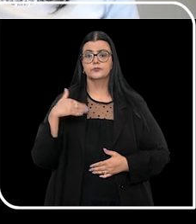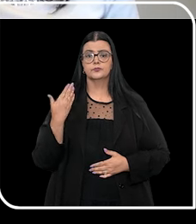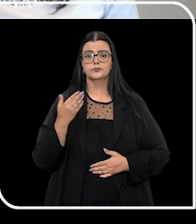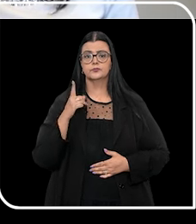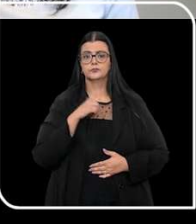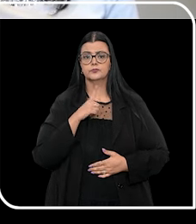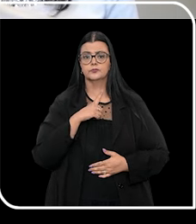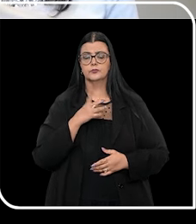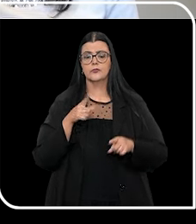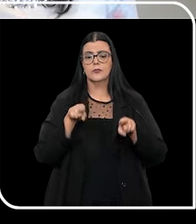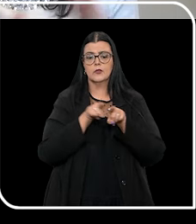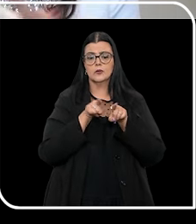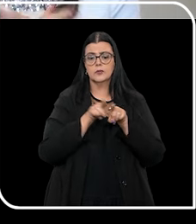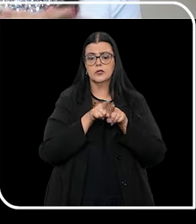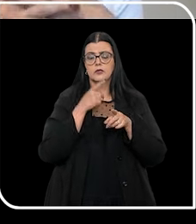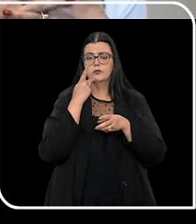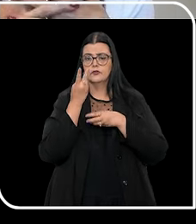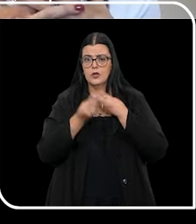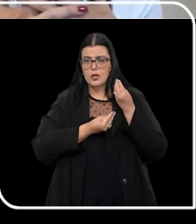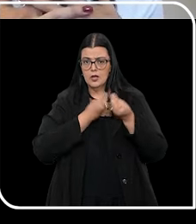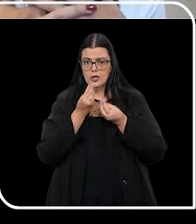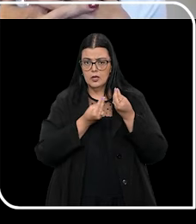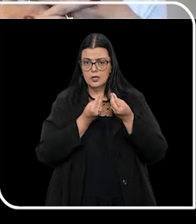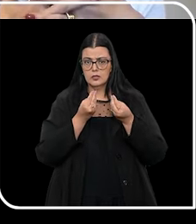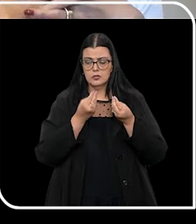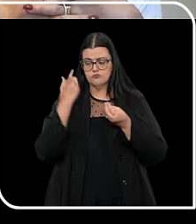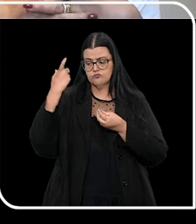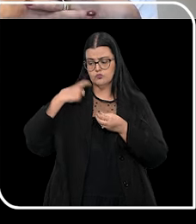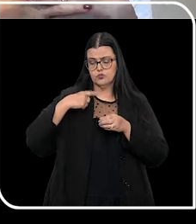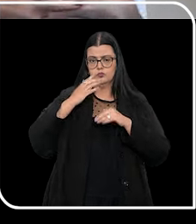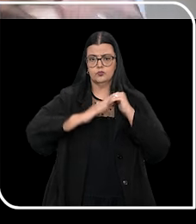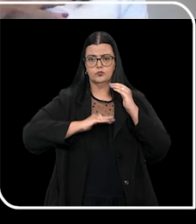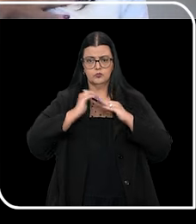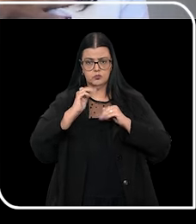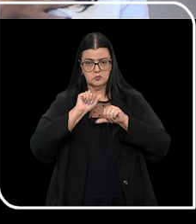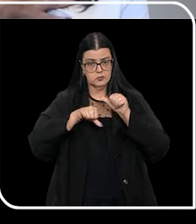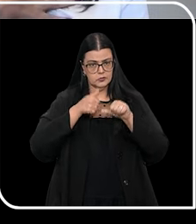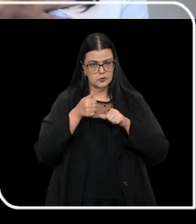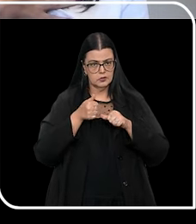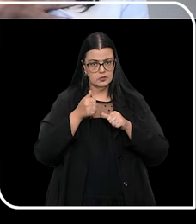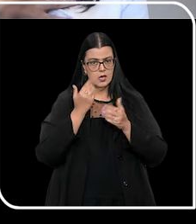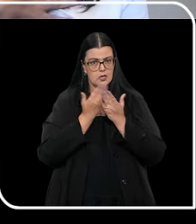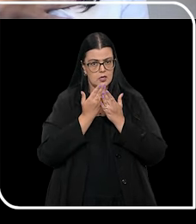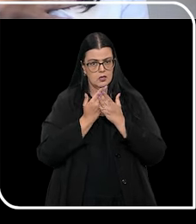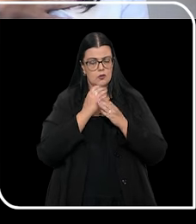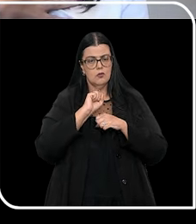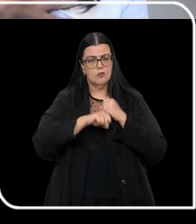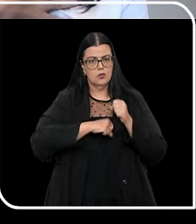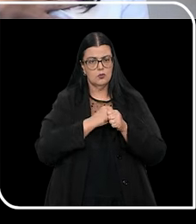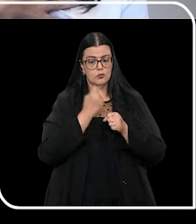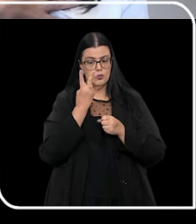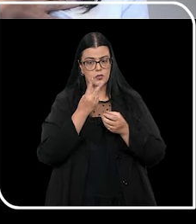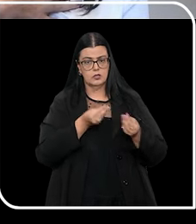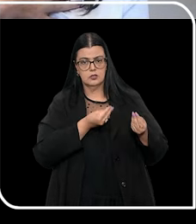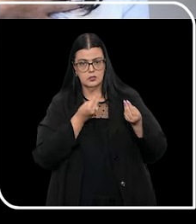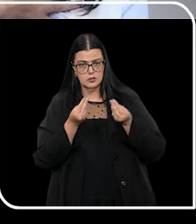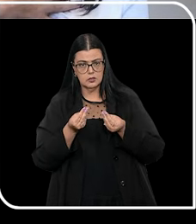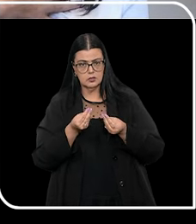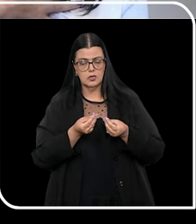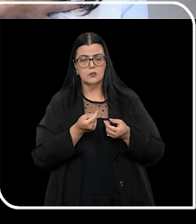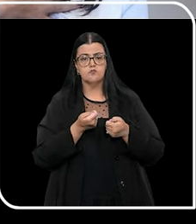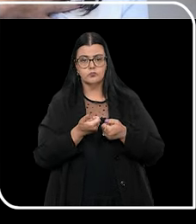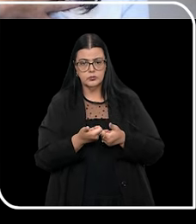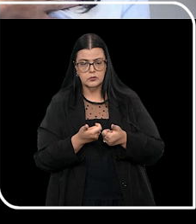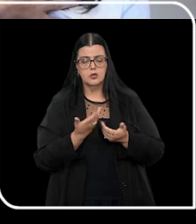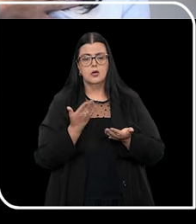eh e aí o que que eu faço eu tentando ser uma agente de mudança né Todo ano na escola das minhas filhas a gente precisa mandar